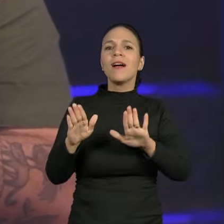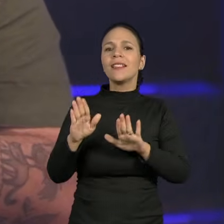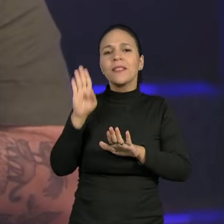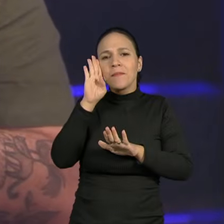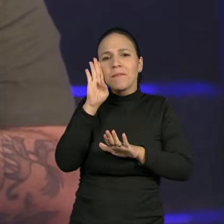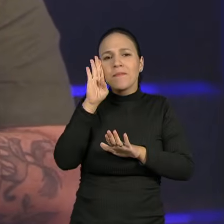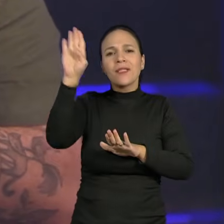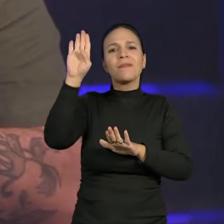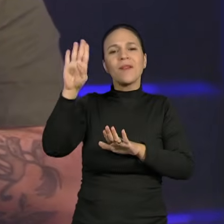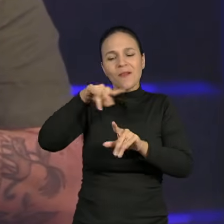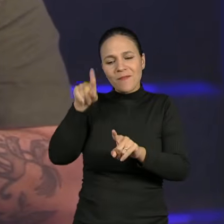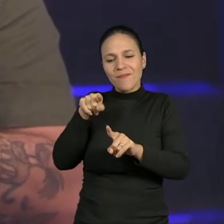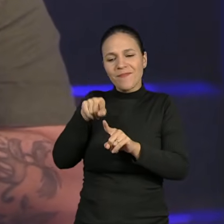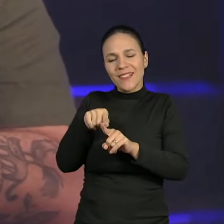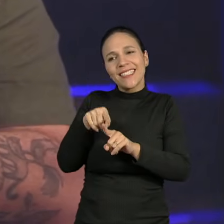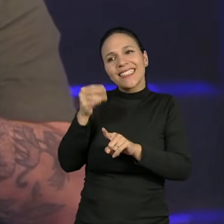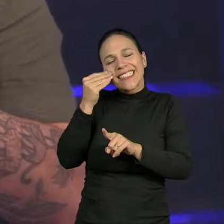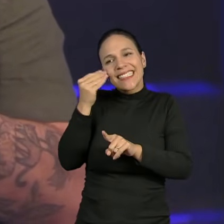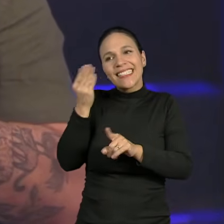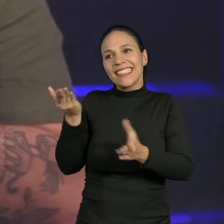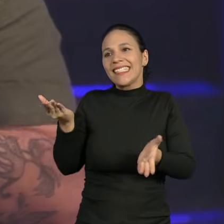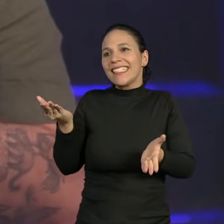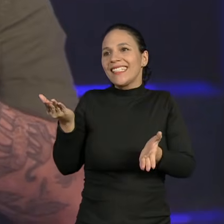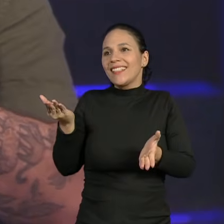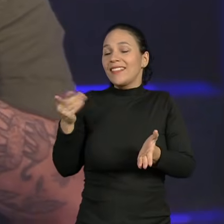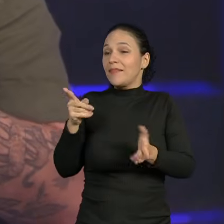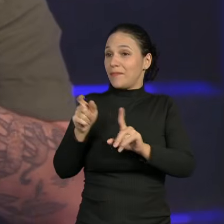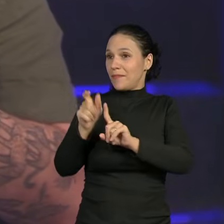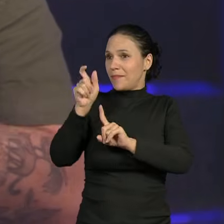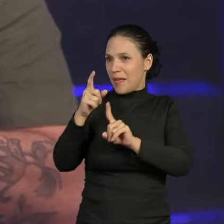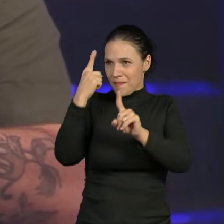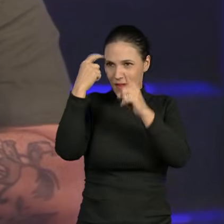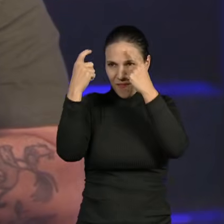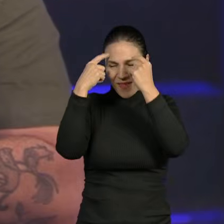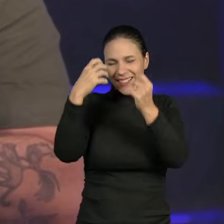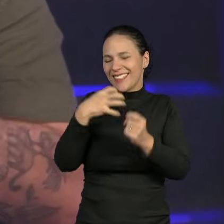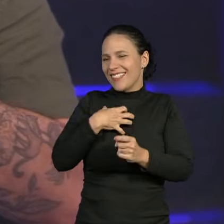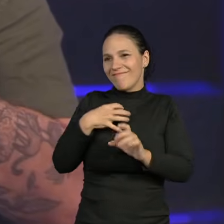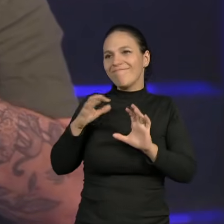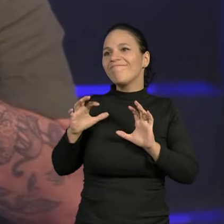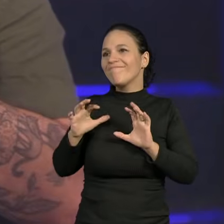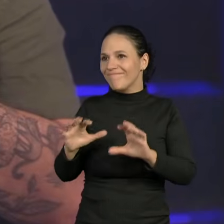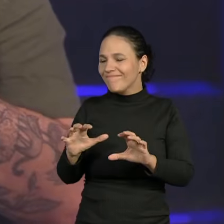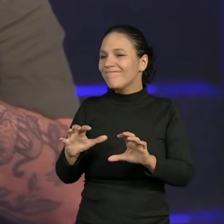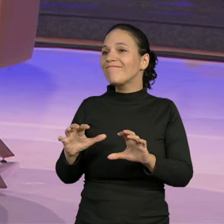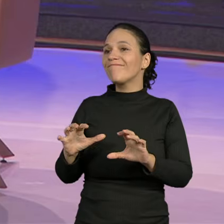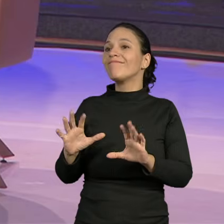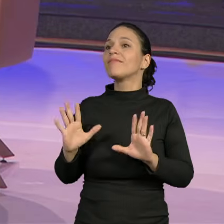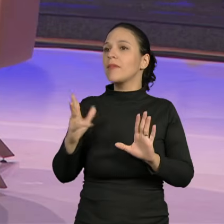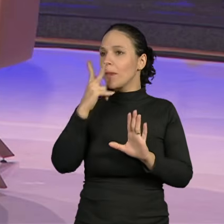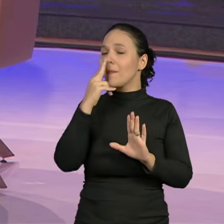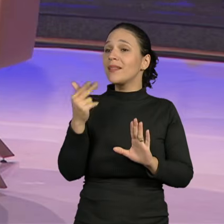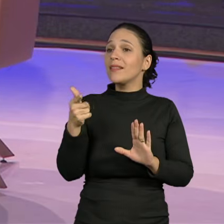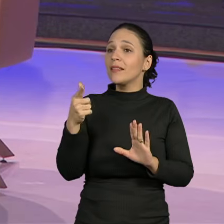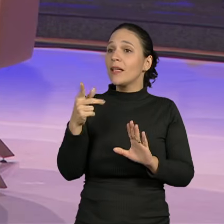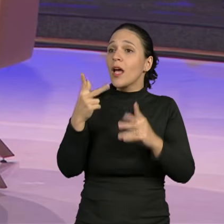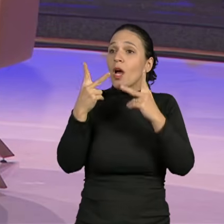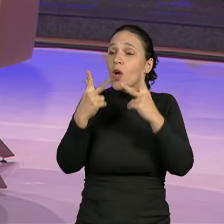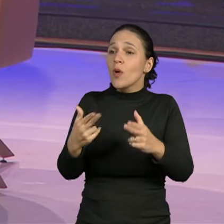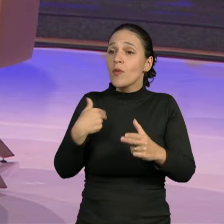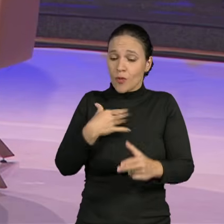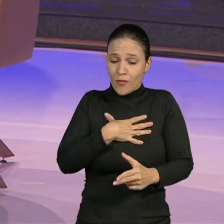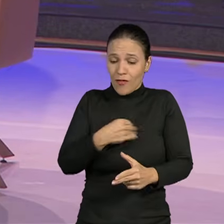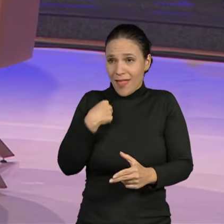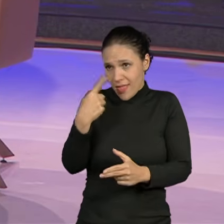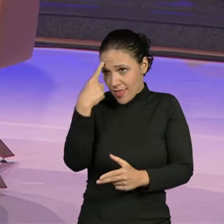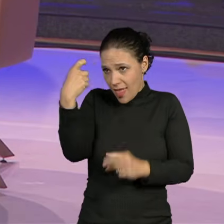centro da ideia ali do jeito que ele quer. O criativo ele tem essa coisa muito... um pertencimento, a ideia é quase como um